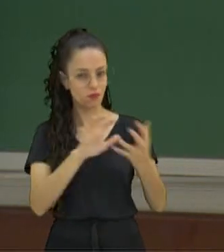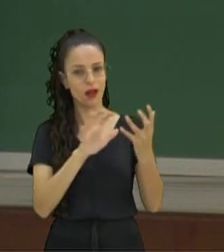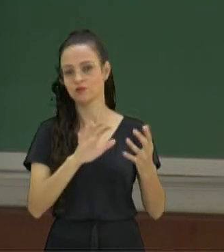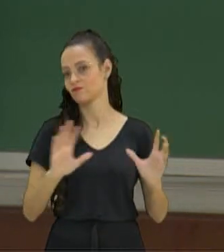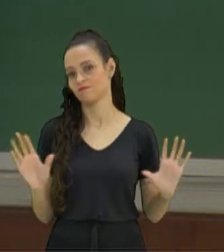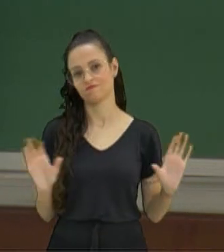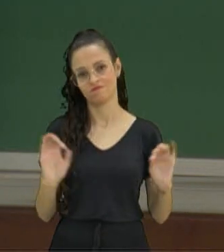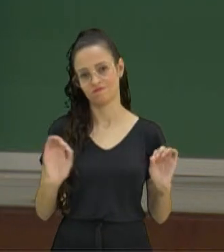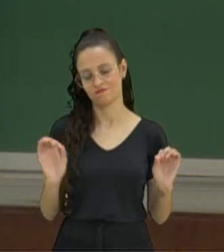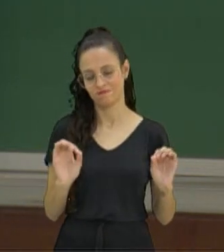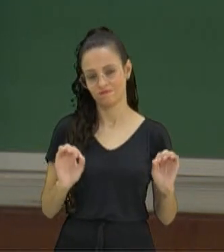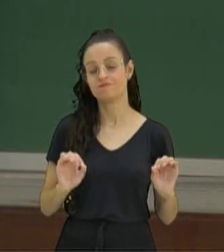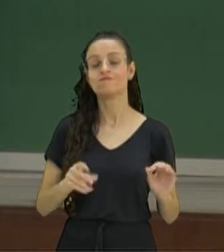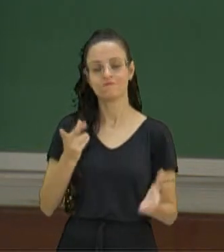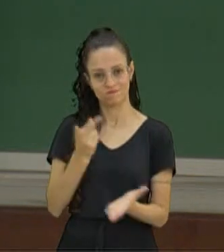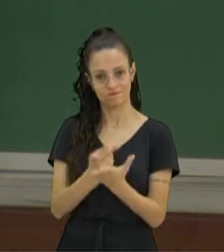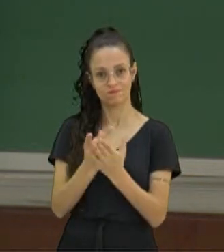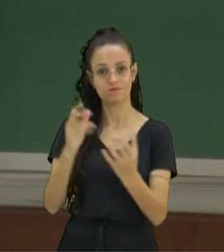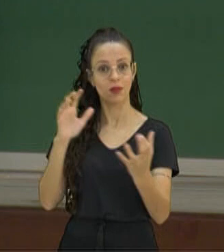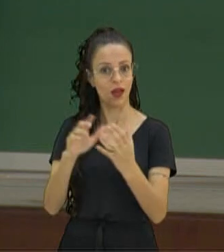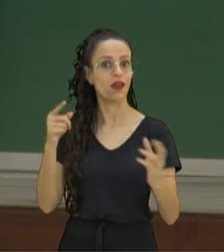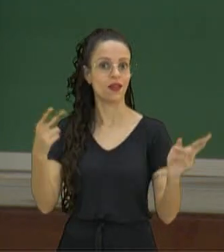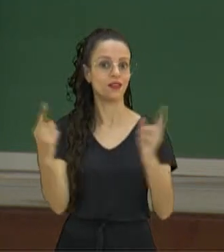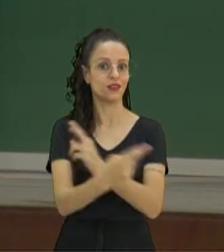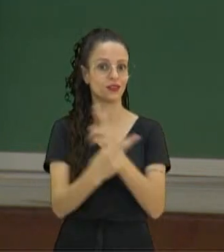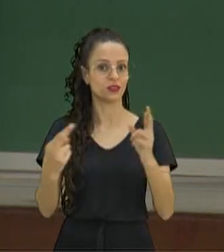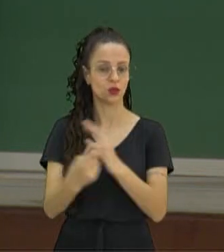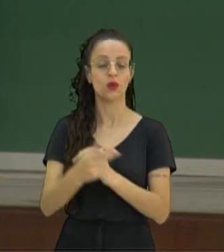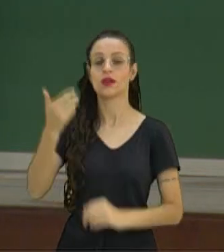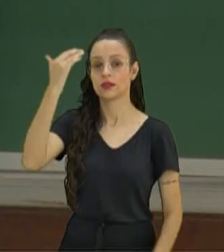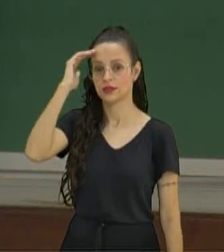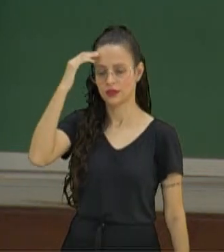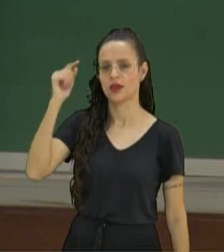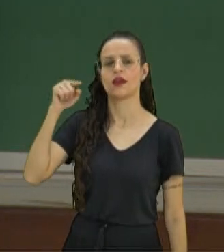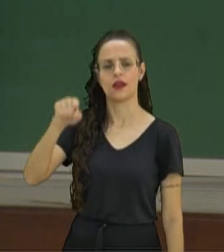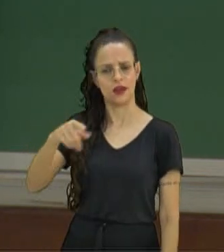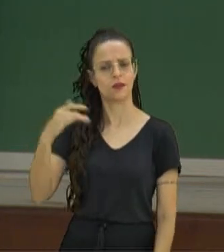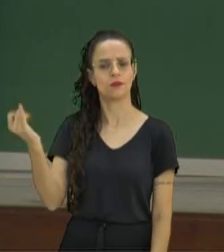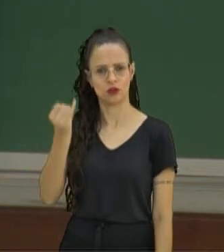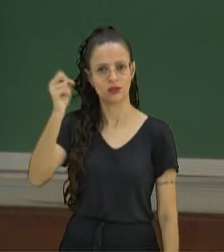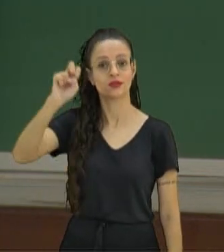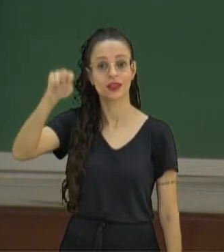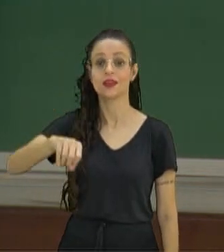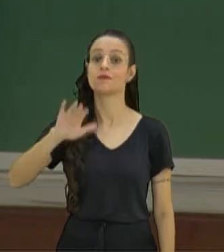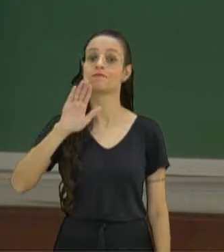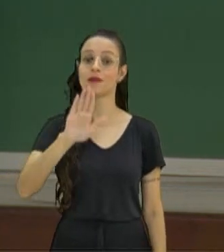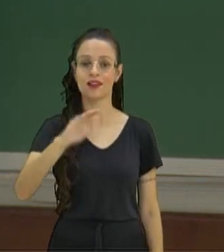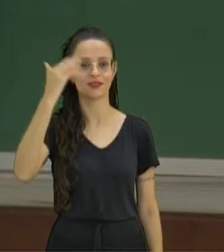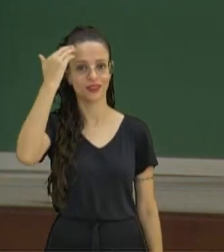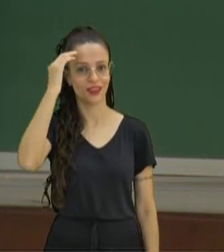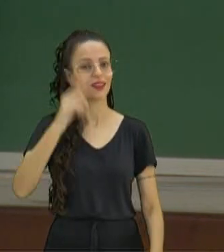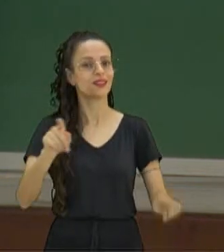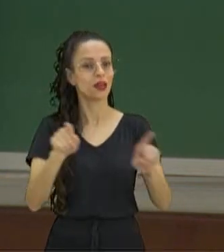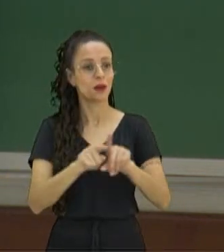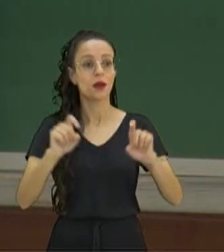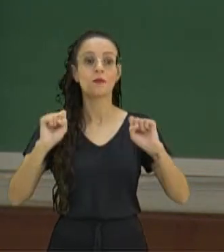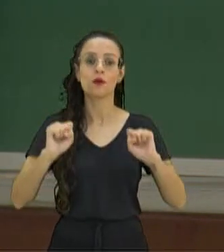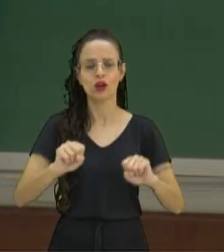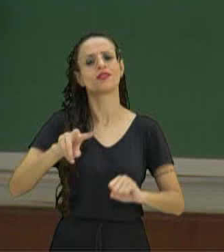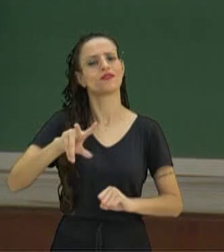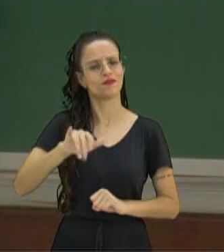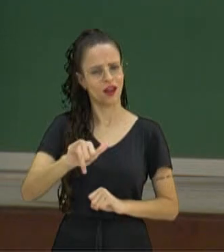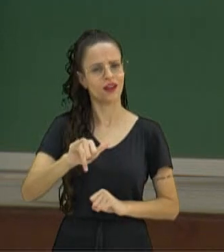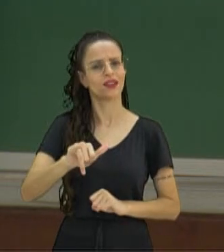causar. Então, essa é a relação. Entender que é uma atividade importante, sim, mas entender que ela pode e vai